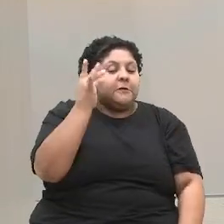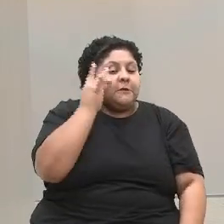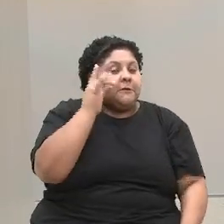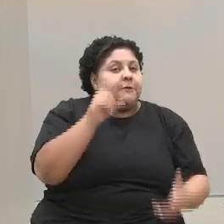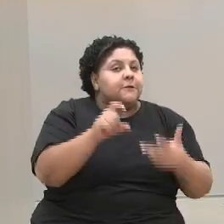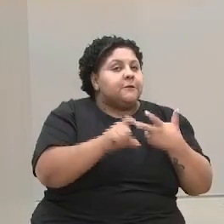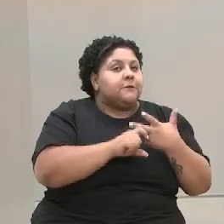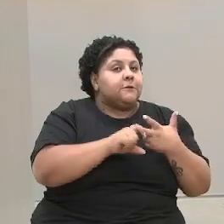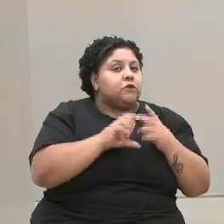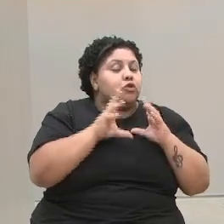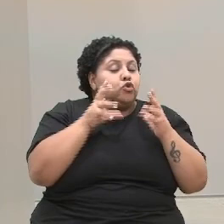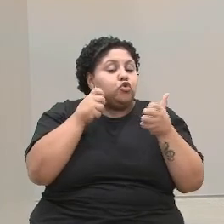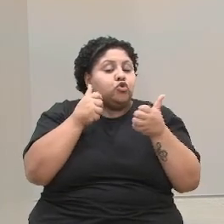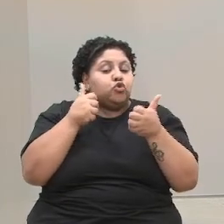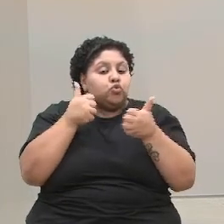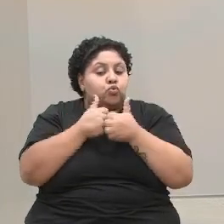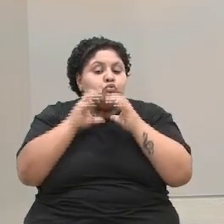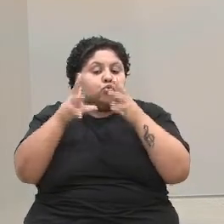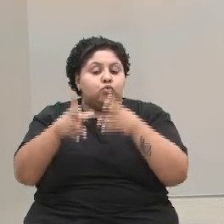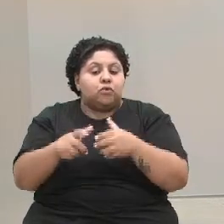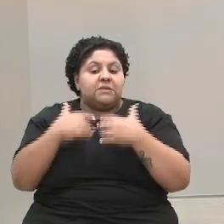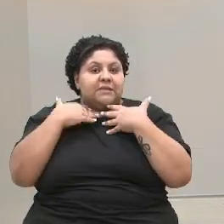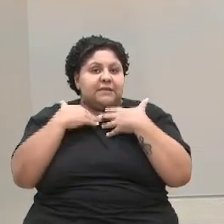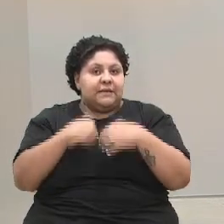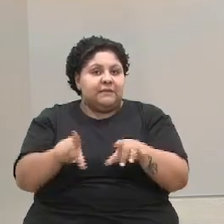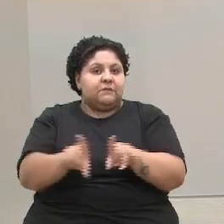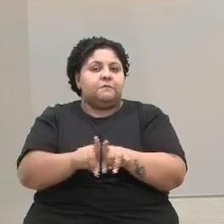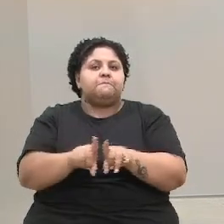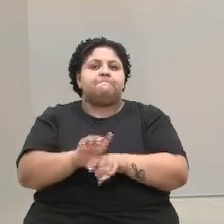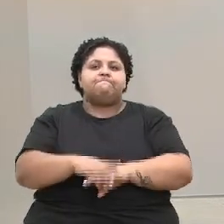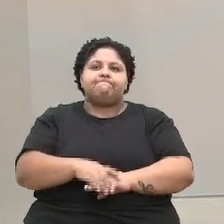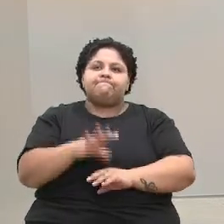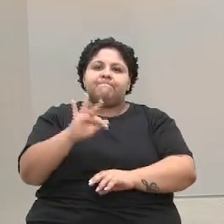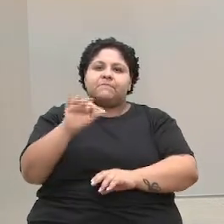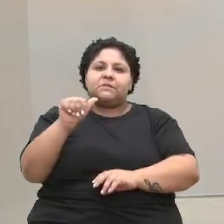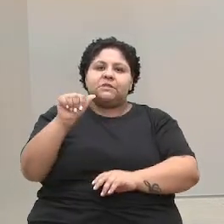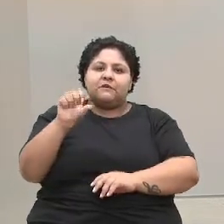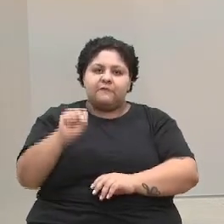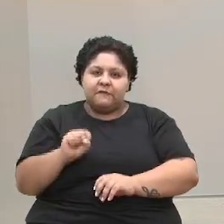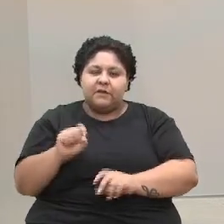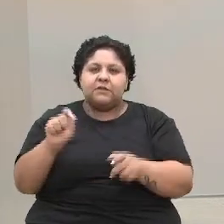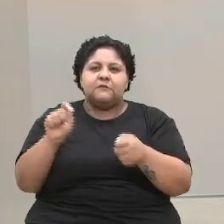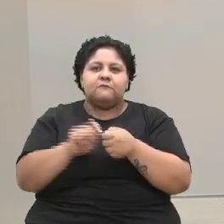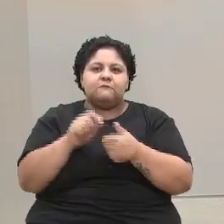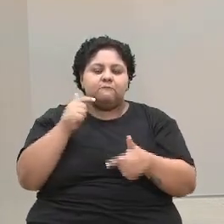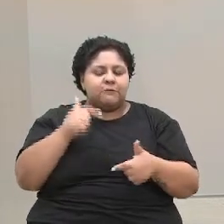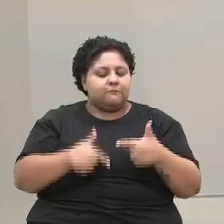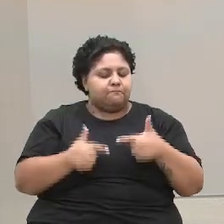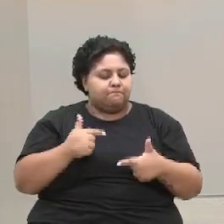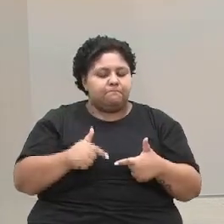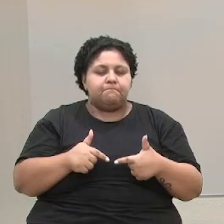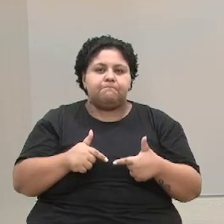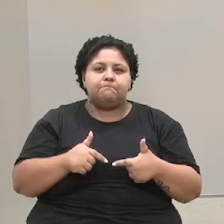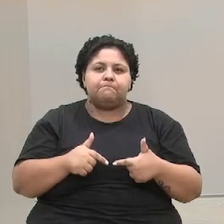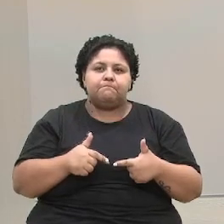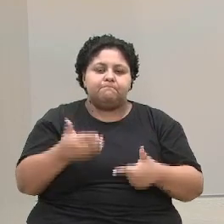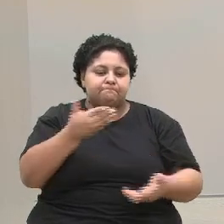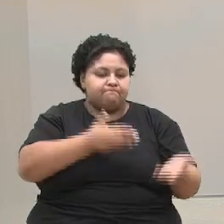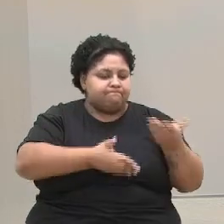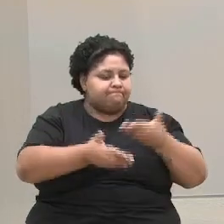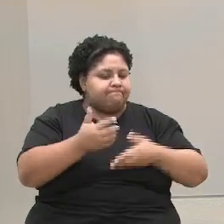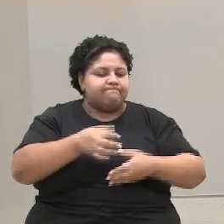as secretarias envolvidas. A FAS presta um atendimento